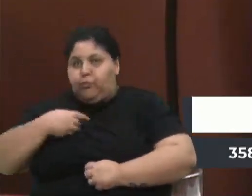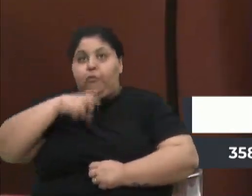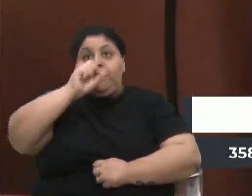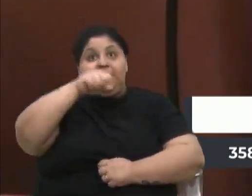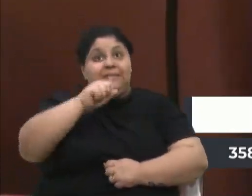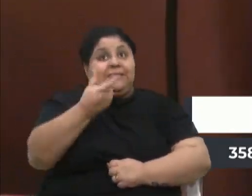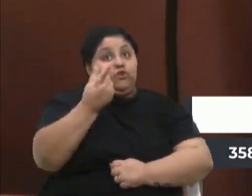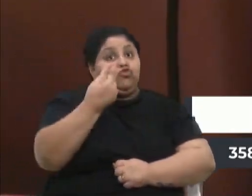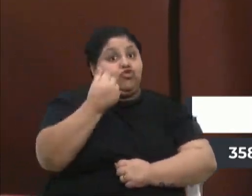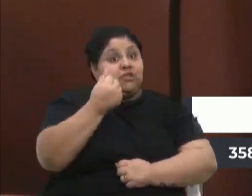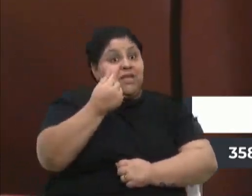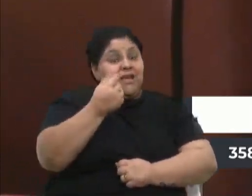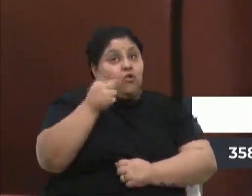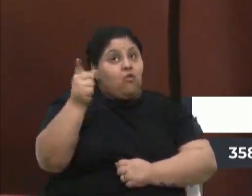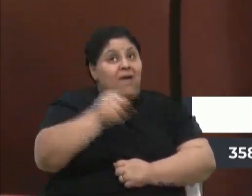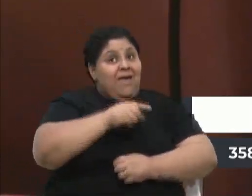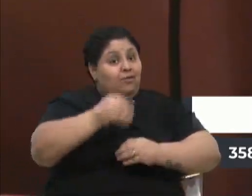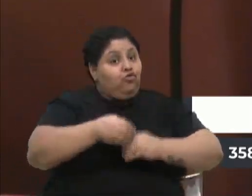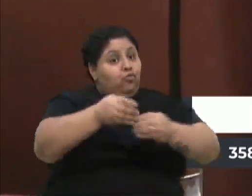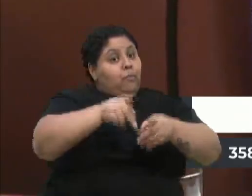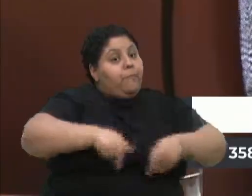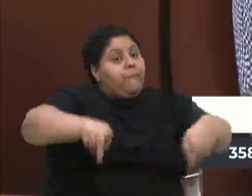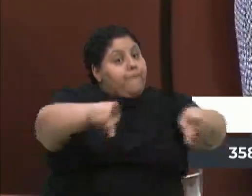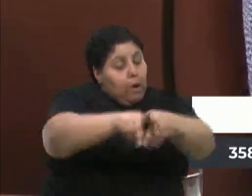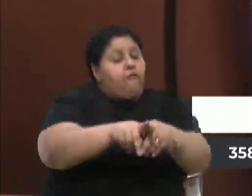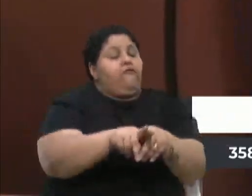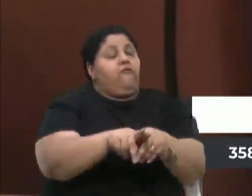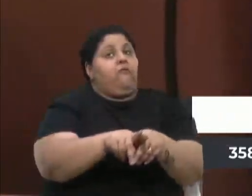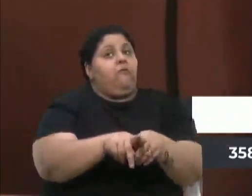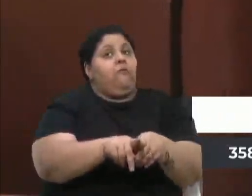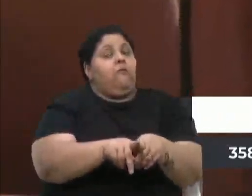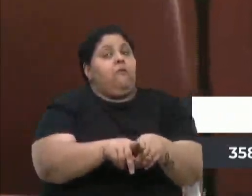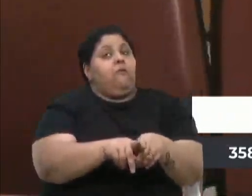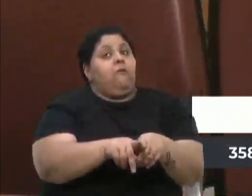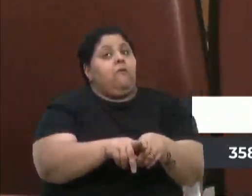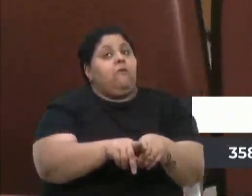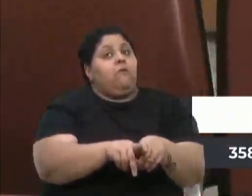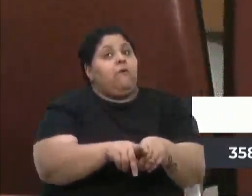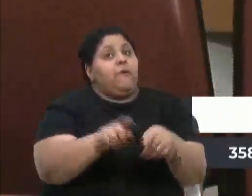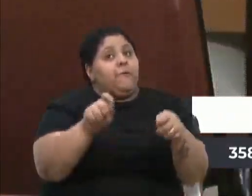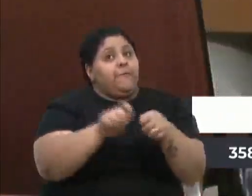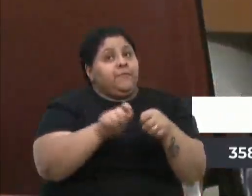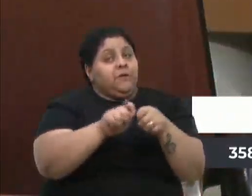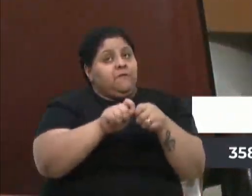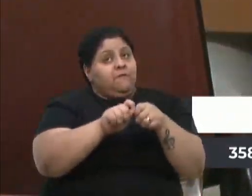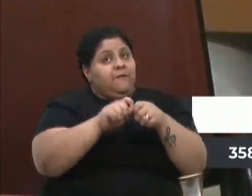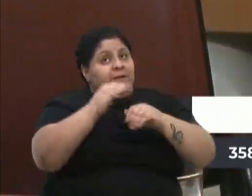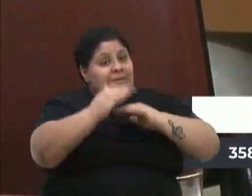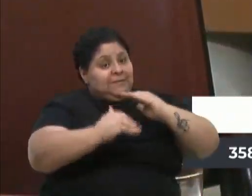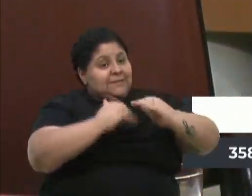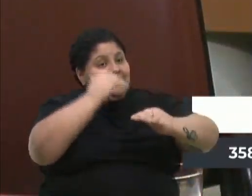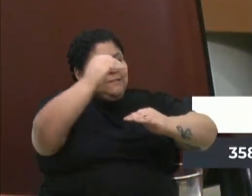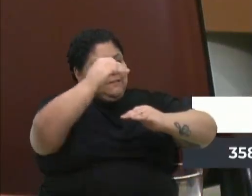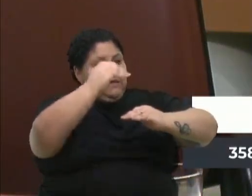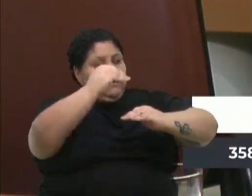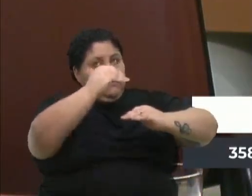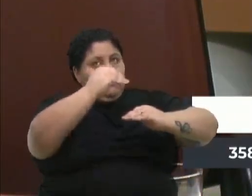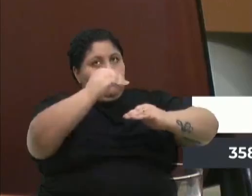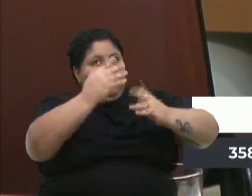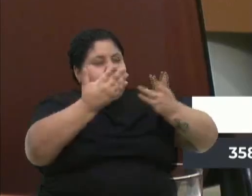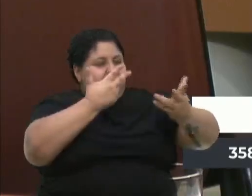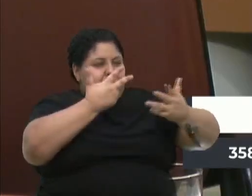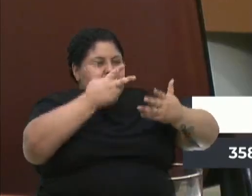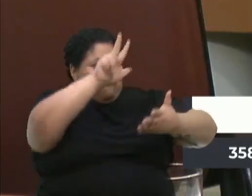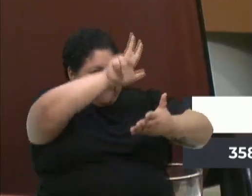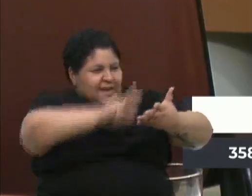fazer alguma melhoria paliativas, ele se faz em cima do patrimônio que é público, eu expliquei para ela, no prédio lá em